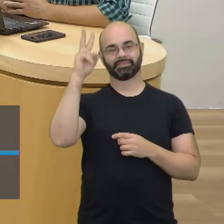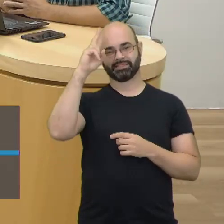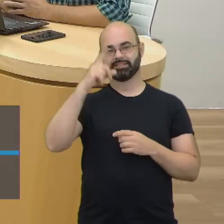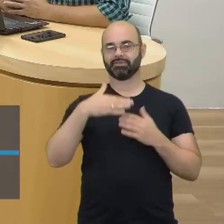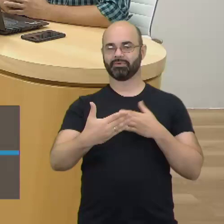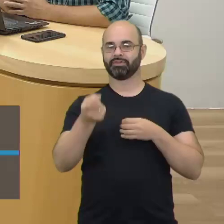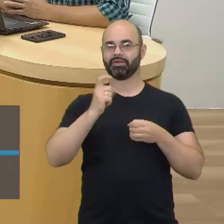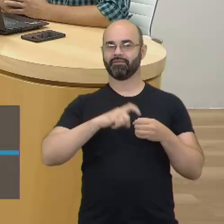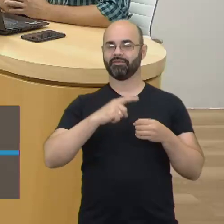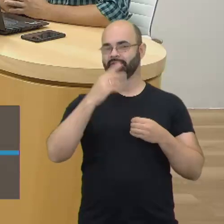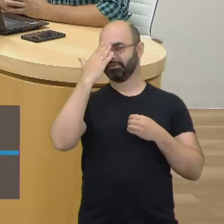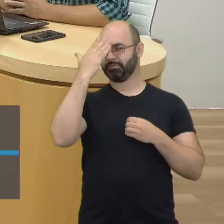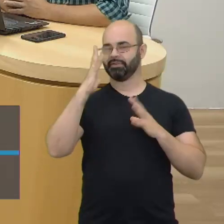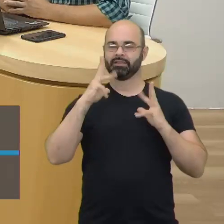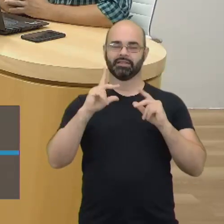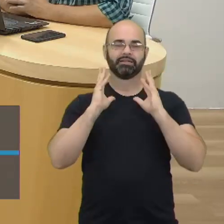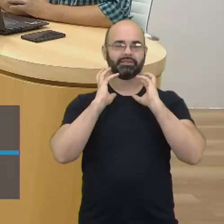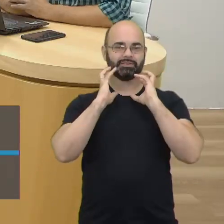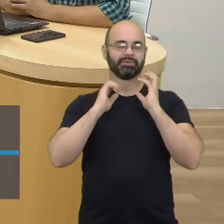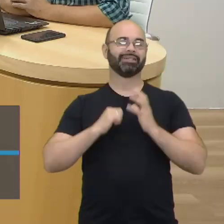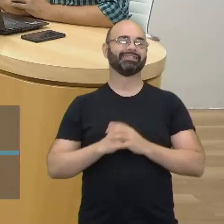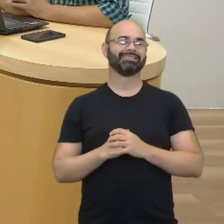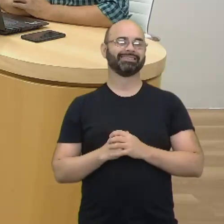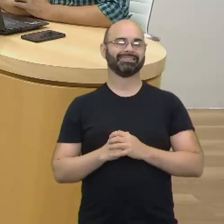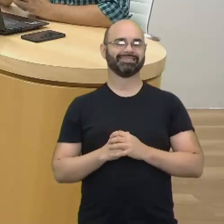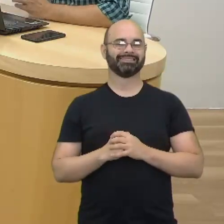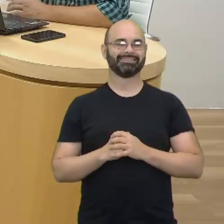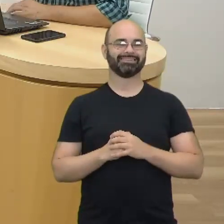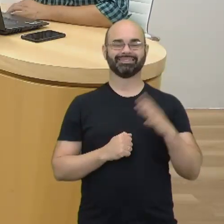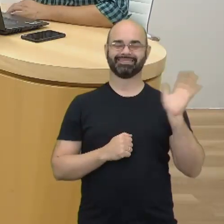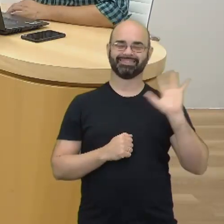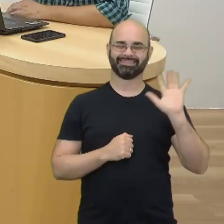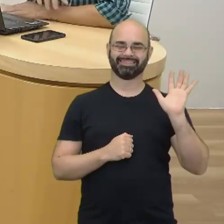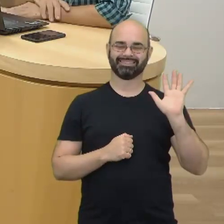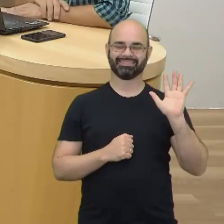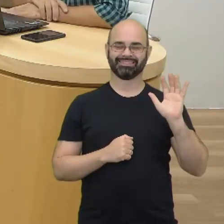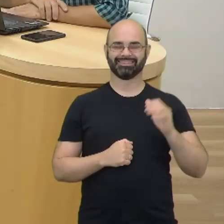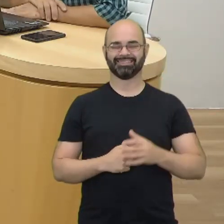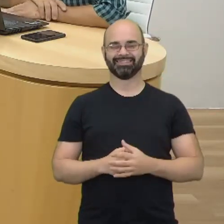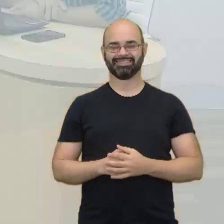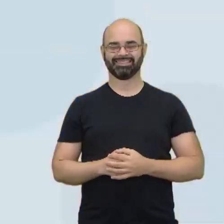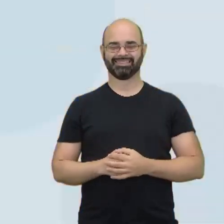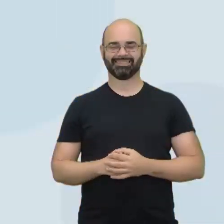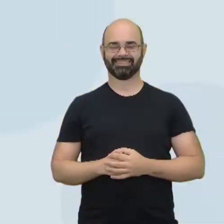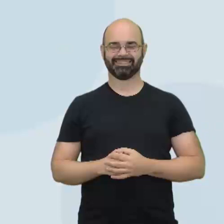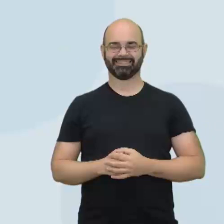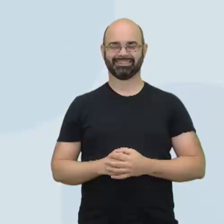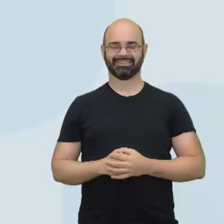Obrigada, aí. pessoal. Obrigada, Tony. Obrigado, Vivi. Tchau, tchau. Um cheiro. Até a próxima.